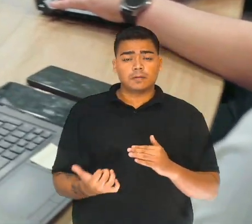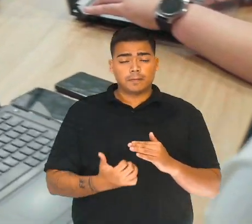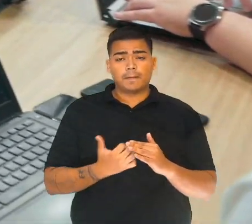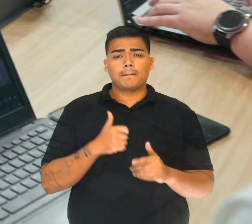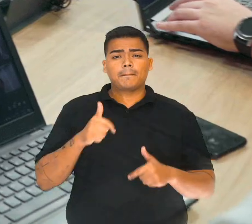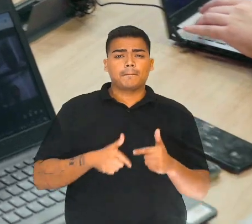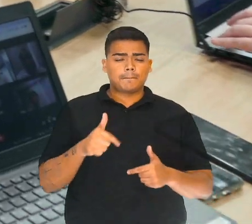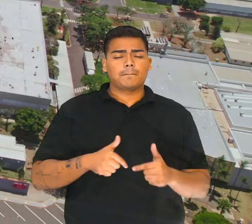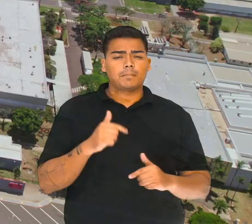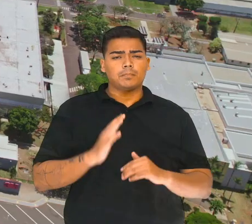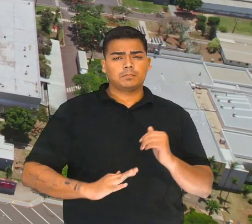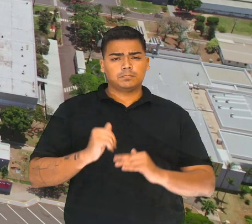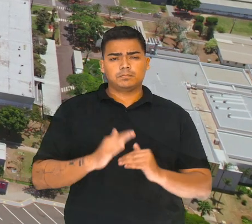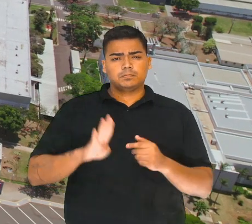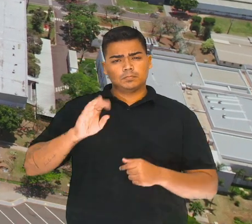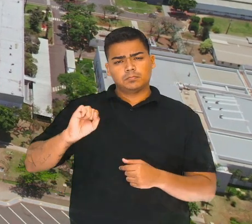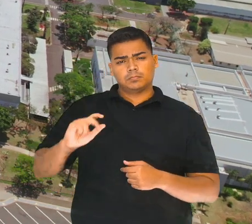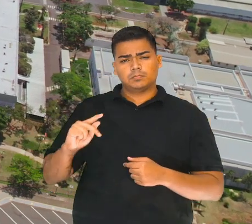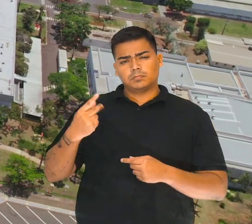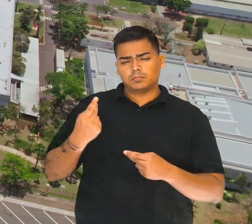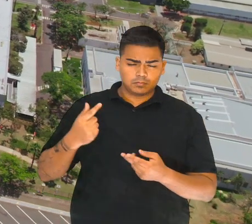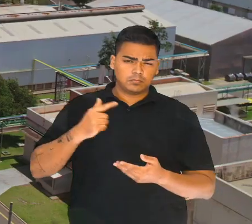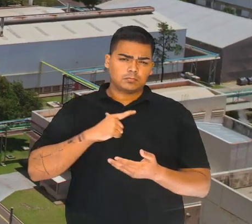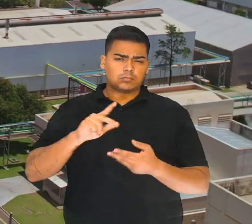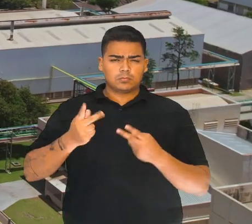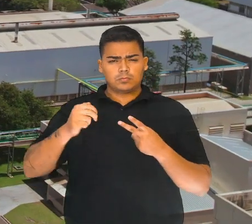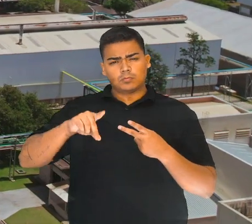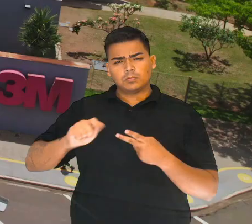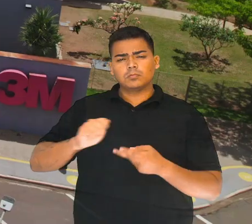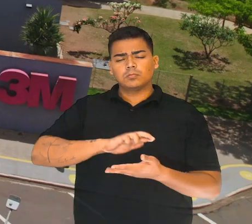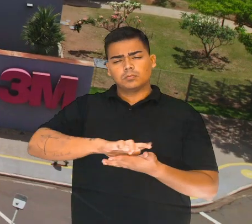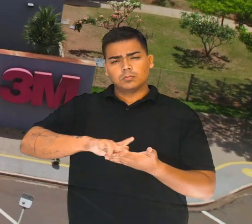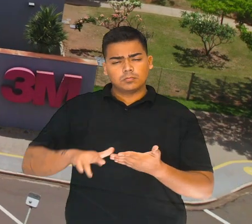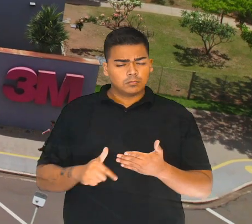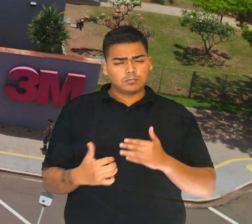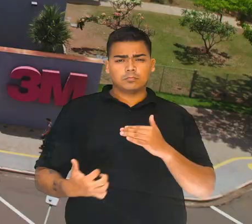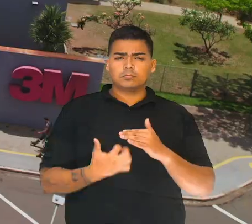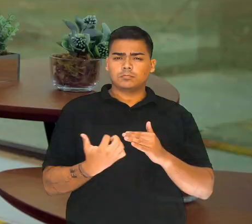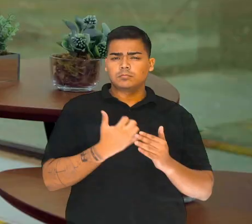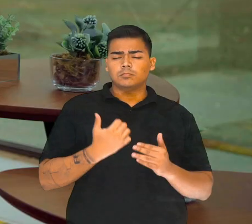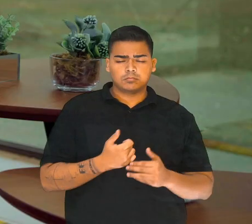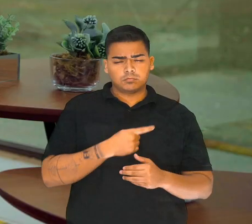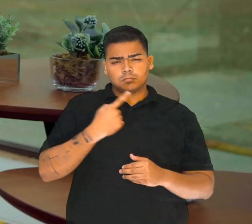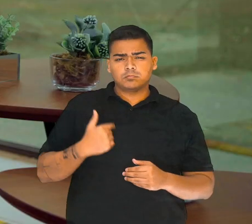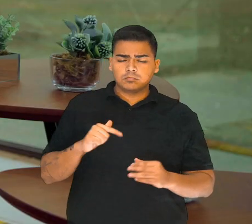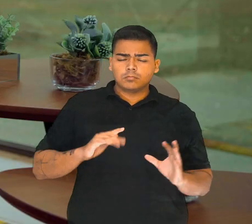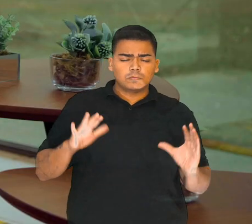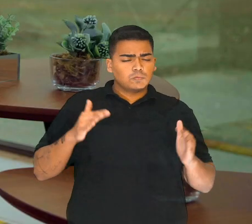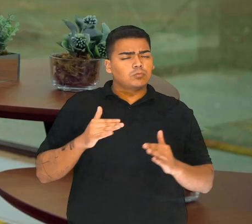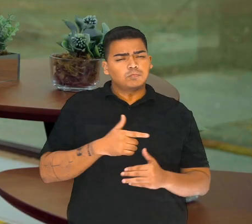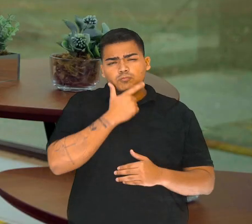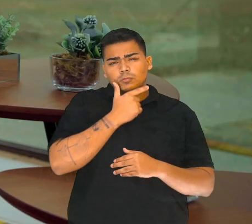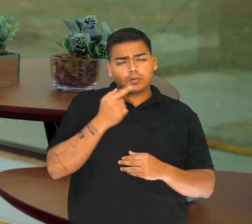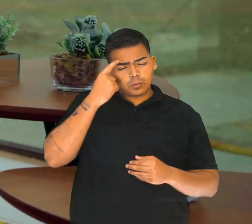multinacionais, que trabalham com tecnologia, que são tradicionais como a Bosch, a IBM, a 3M, a Honda e tantas outras. O foco não somos nós mesmos, mas é